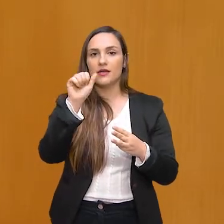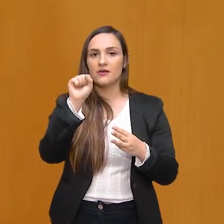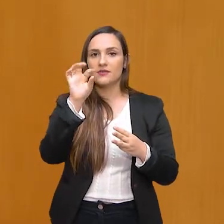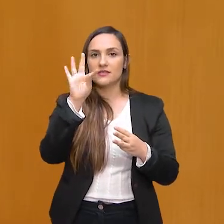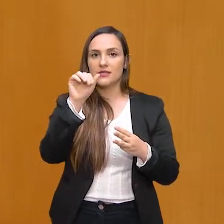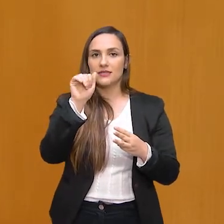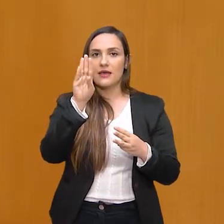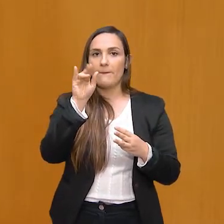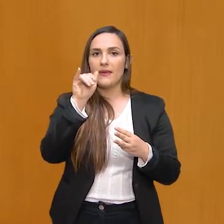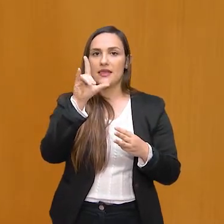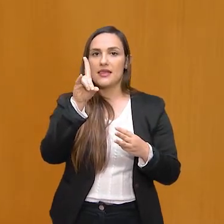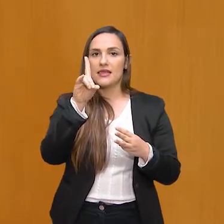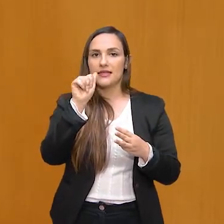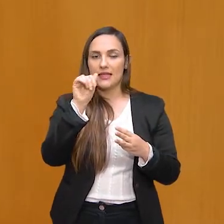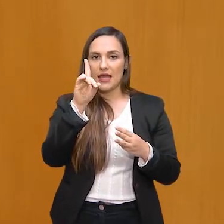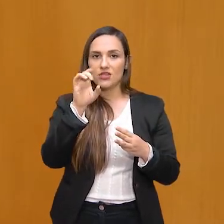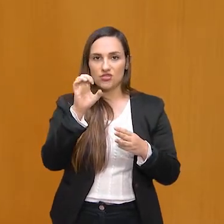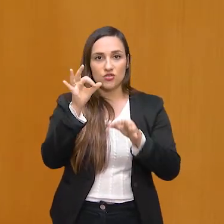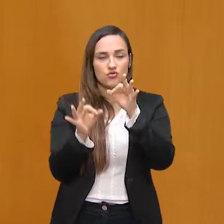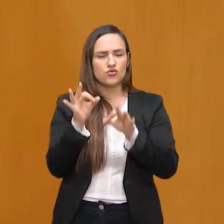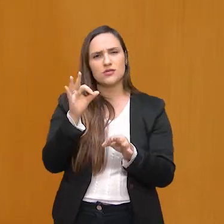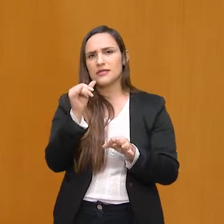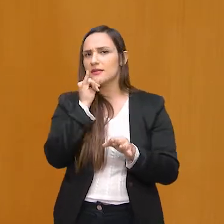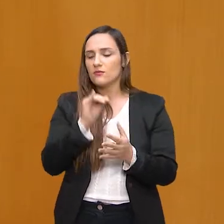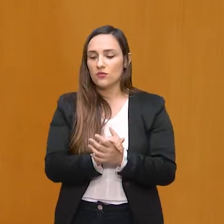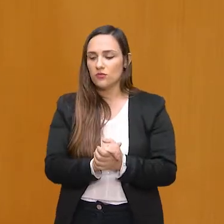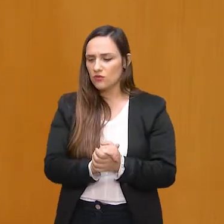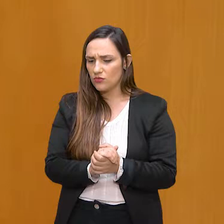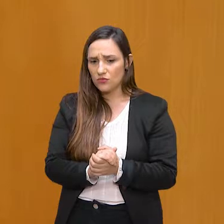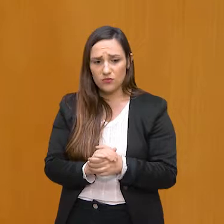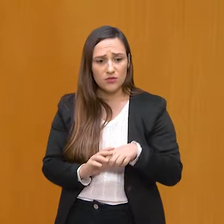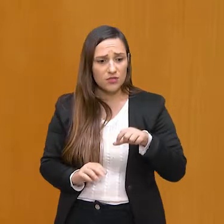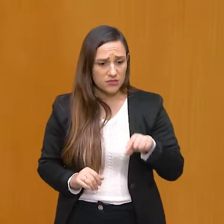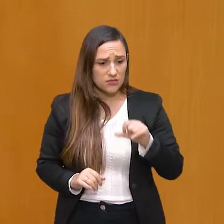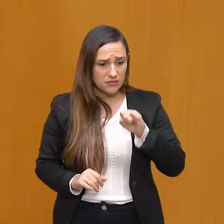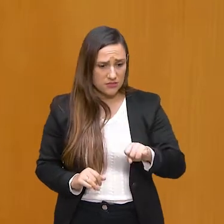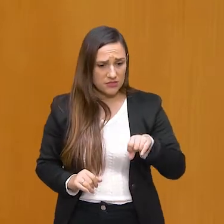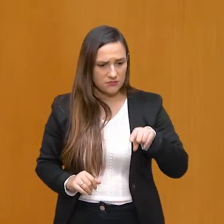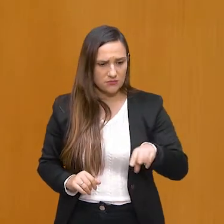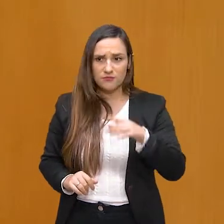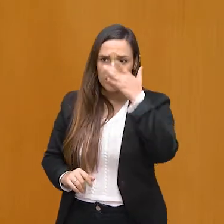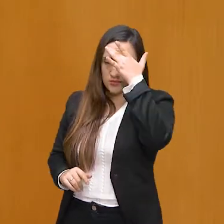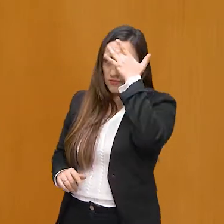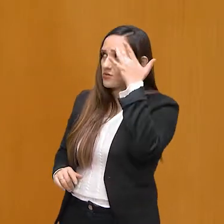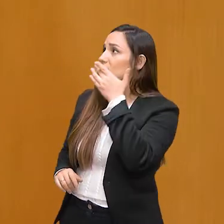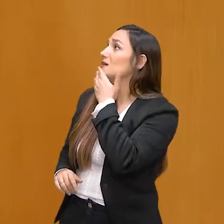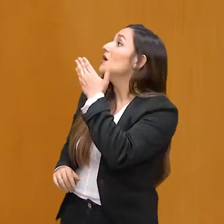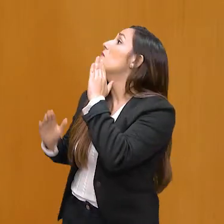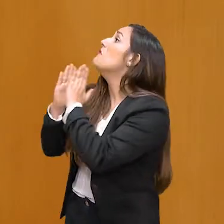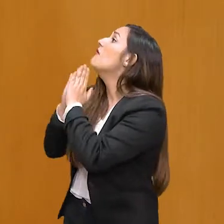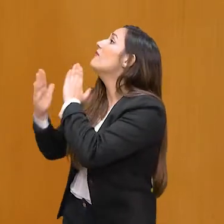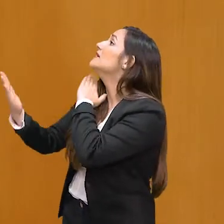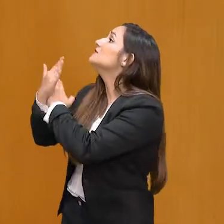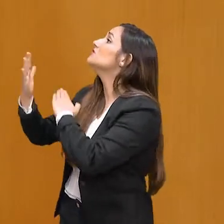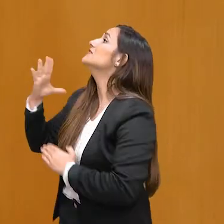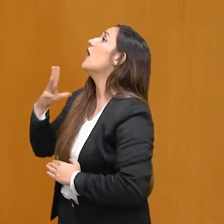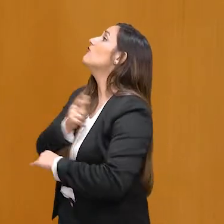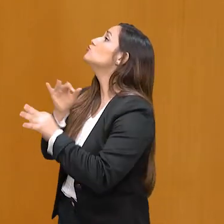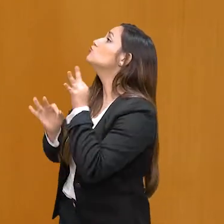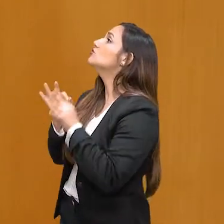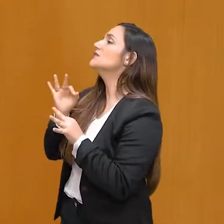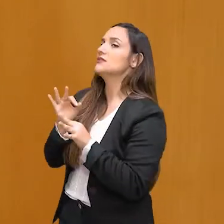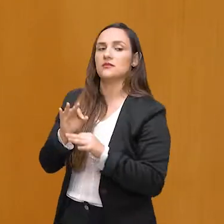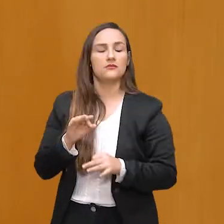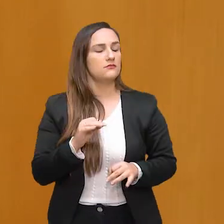da inafastabilidade da jurisdição, que prega que nenhuma lesão ou ameaça à lesão de